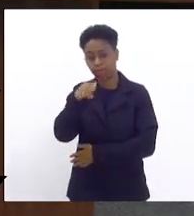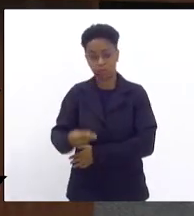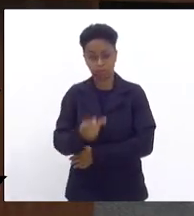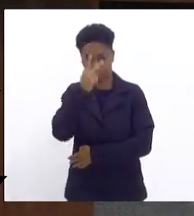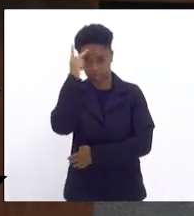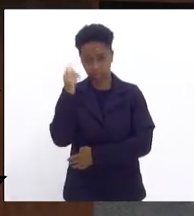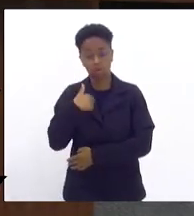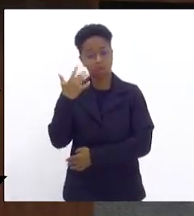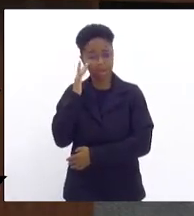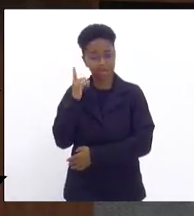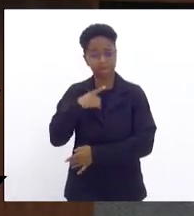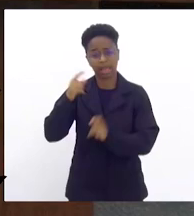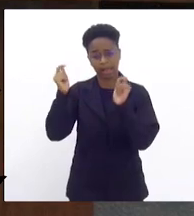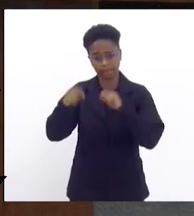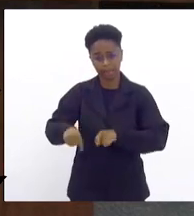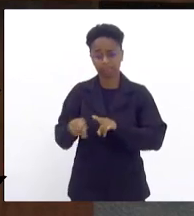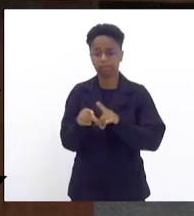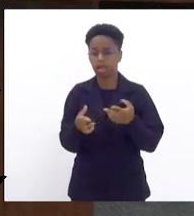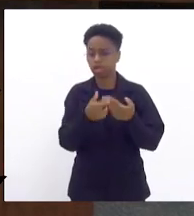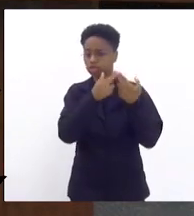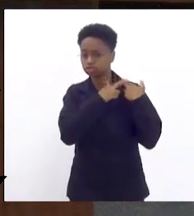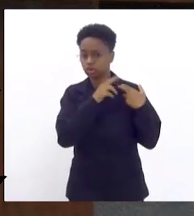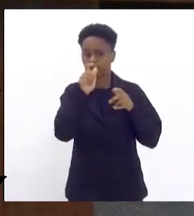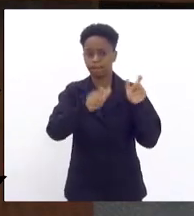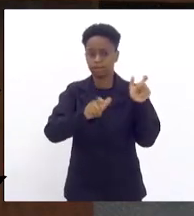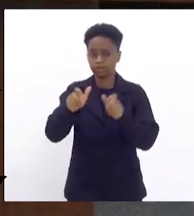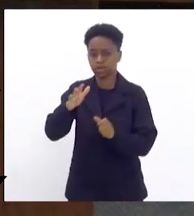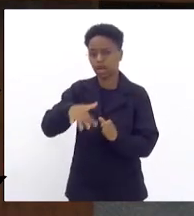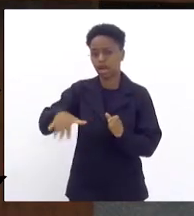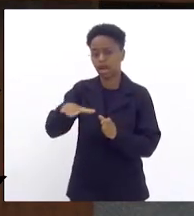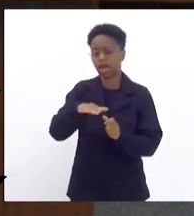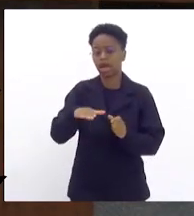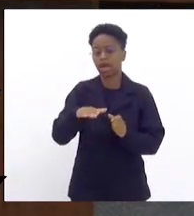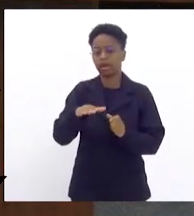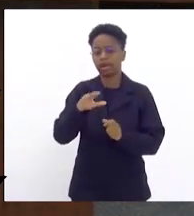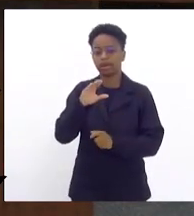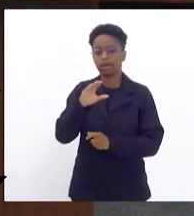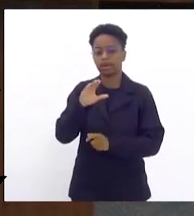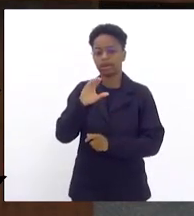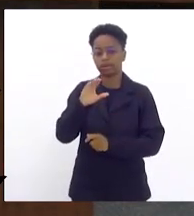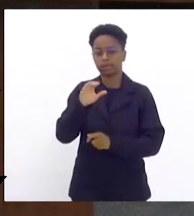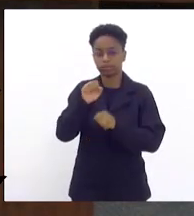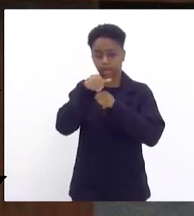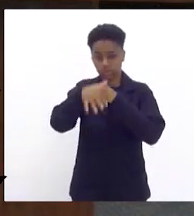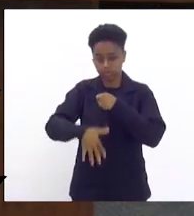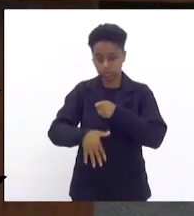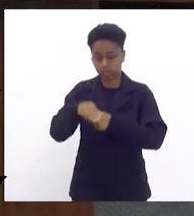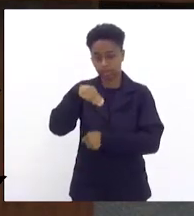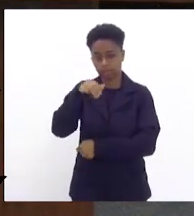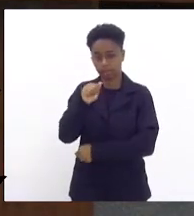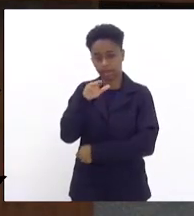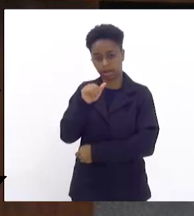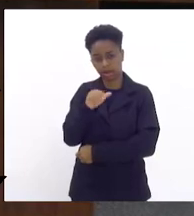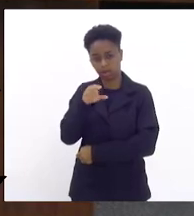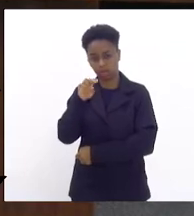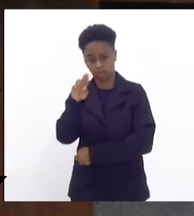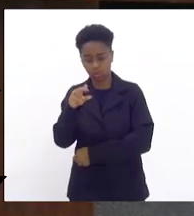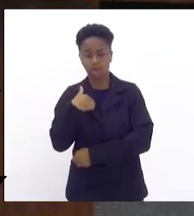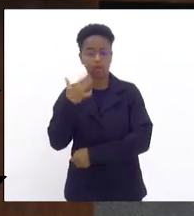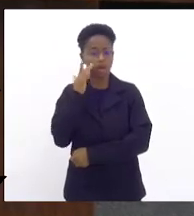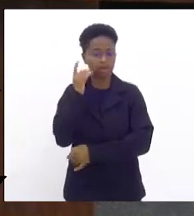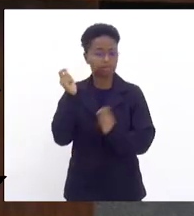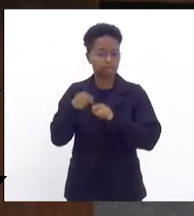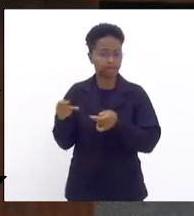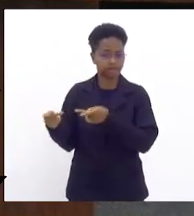tem competência e responsabilidade com as pessoas da região de Cachoeiras de Macacu, né? E eu acho que a gente poderia fazer uma visita, né? A